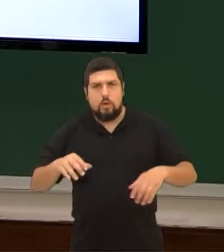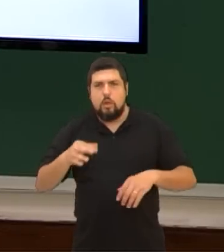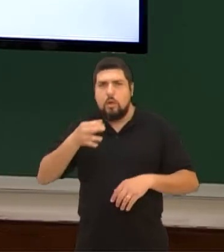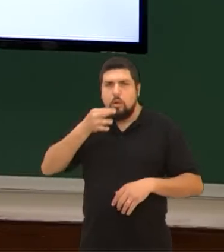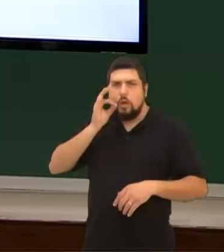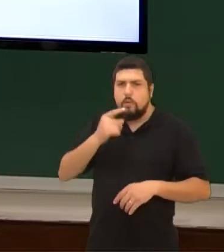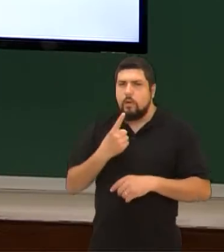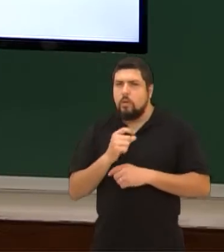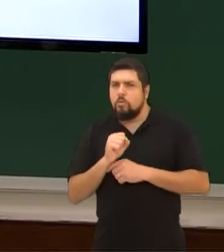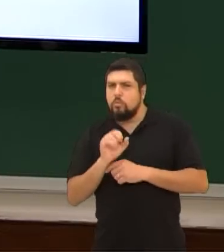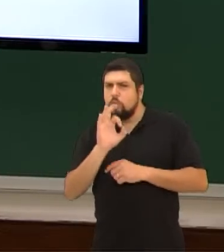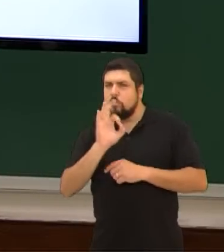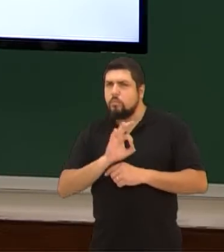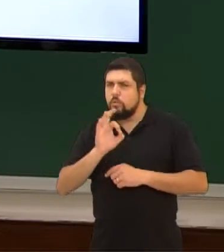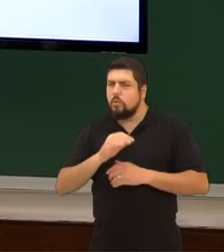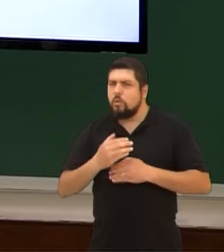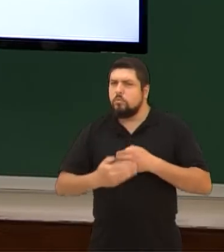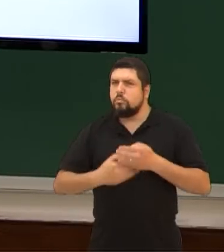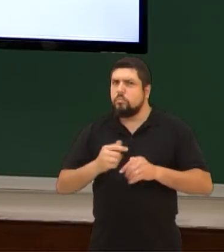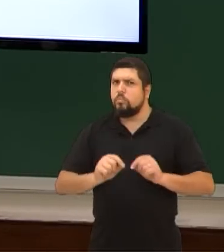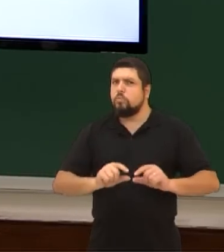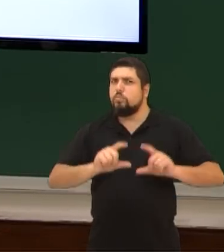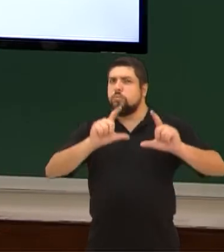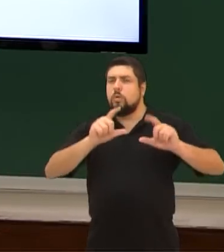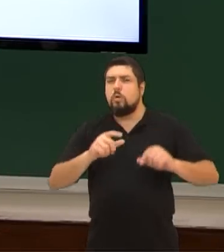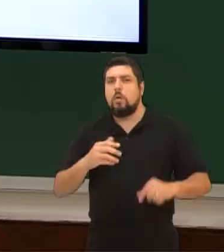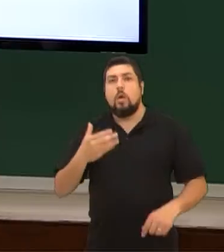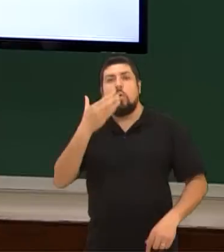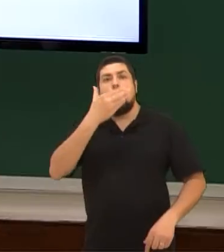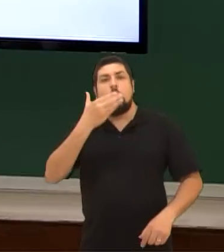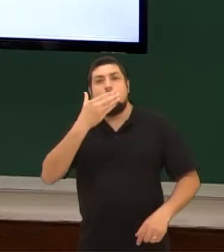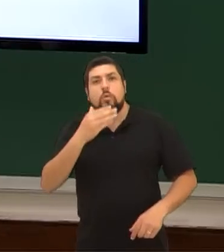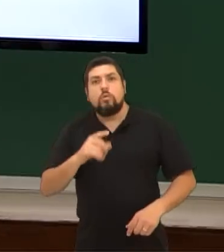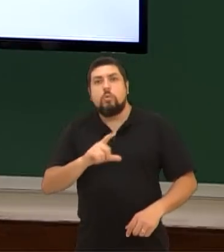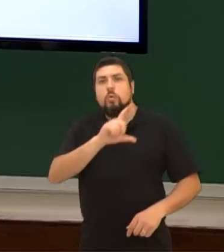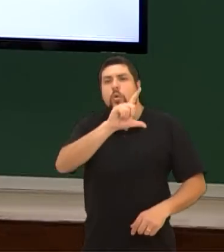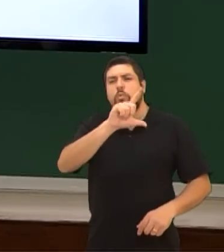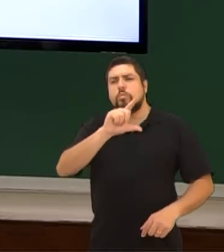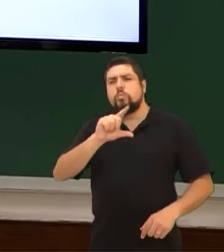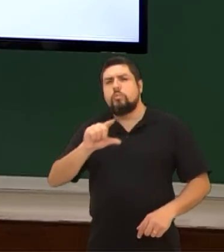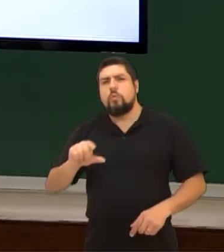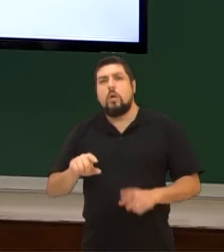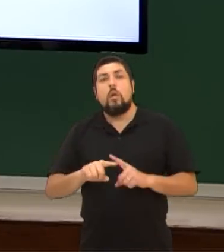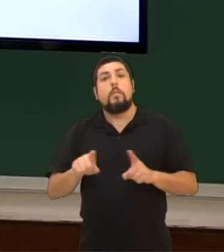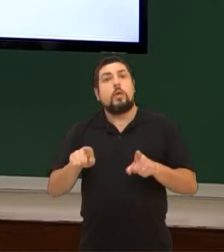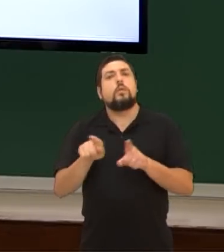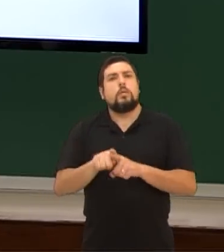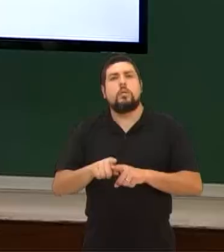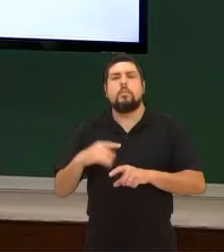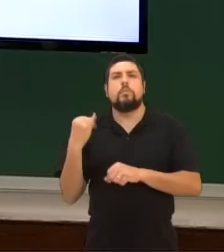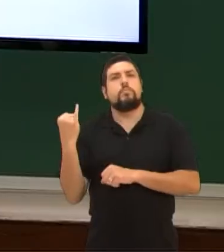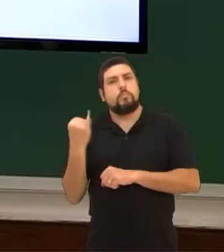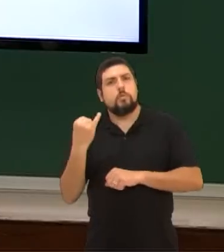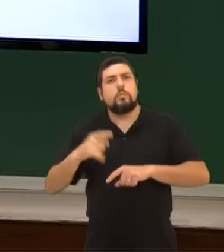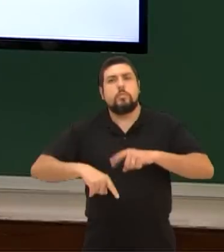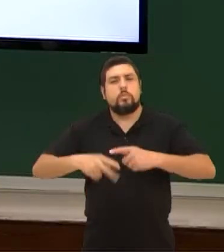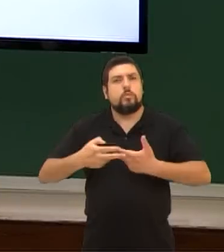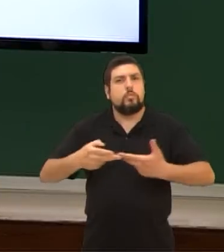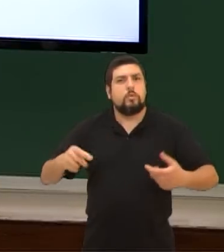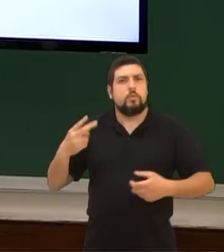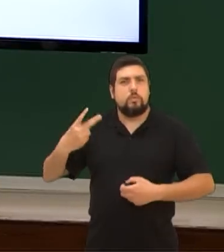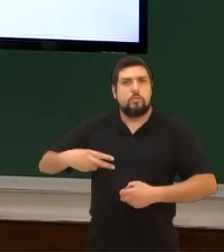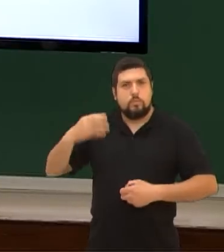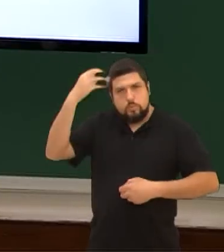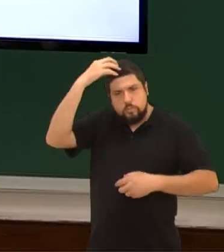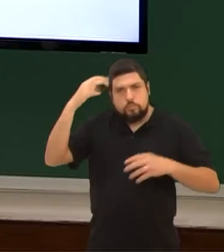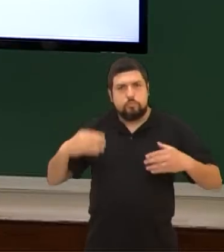né, crescendo na segunda década, e o açúcar vai diminuindo, mas também é um importante produto do nosso segundo reinado. Vamos